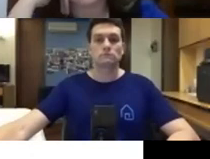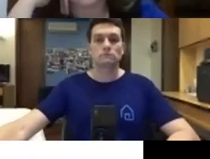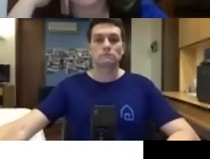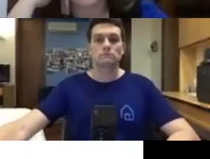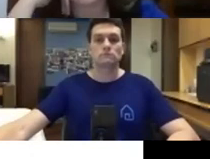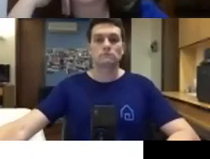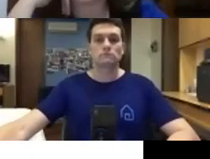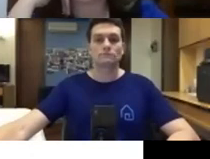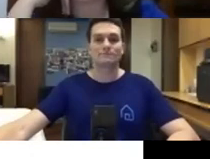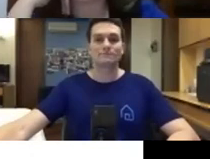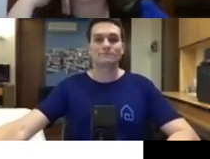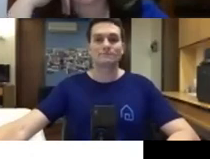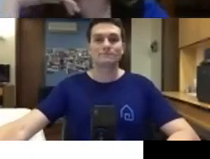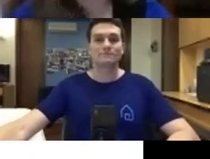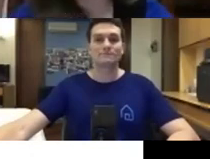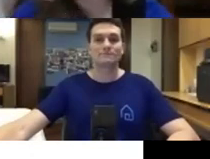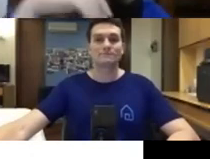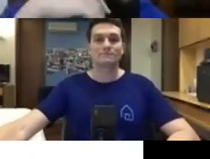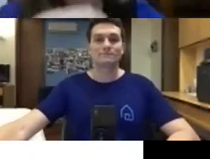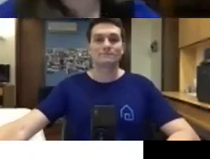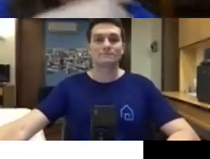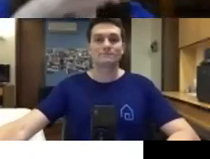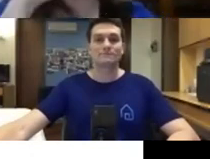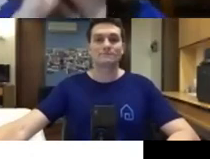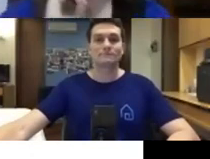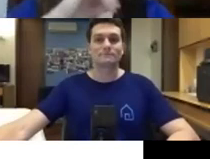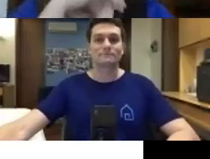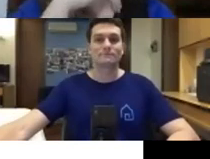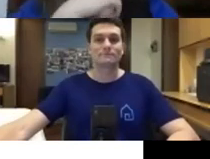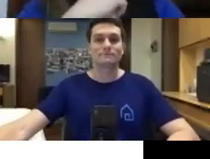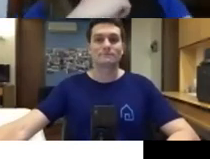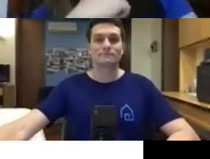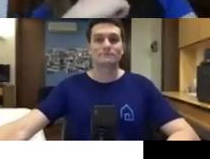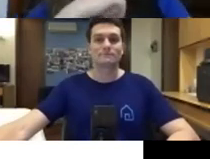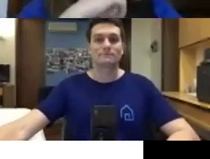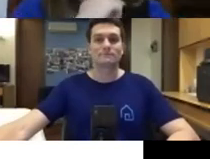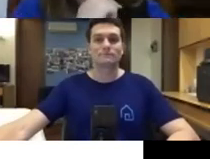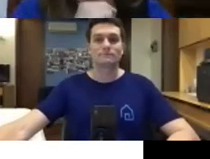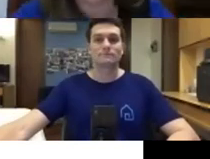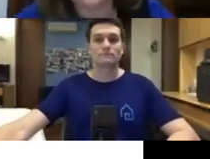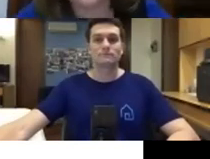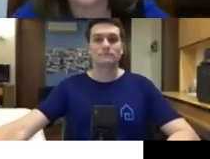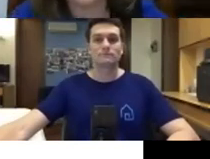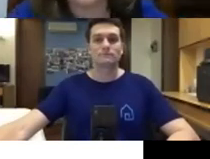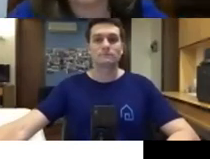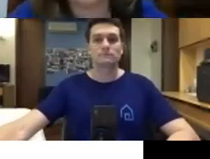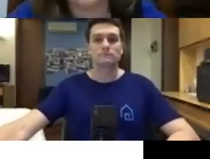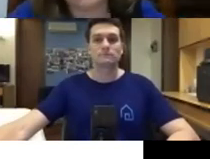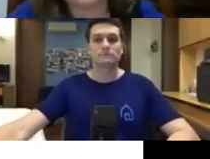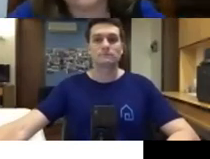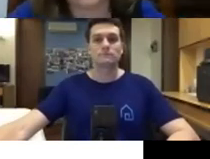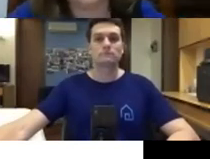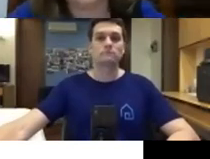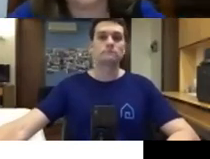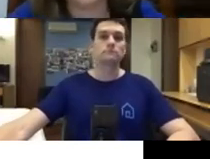na vida e tal, e aí só para entenderem para que serve todo esse troço aí, né? Mas perfeito. Sim. Aqui nós temos